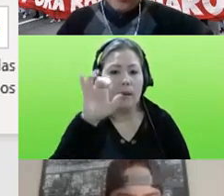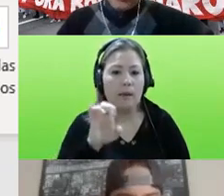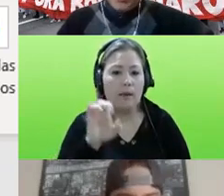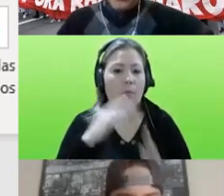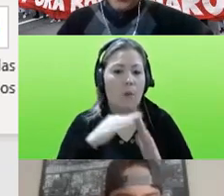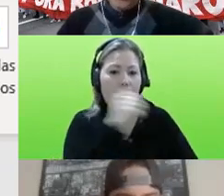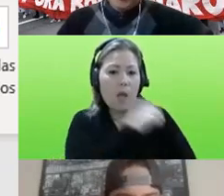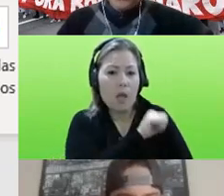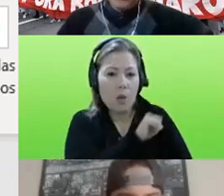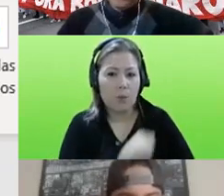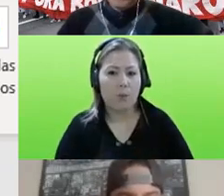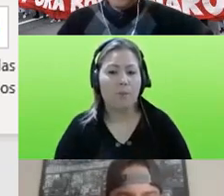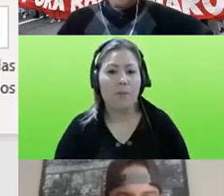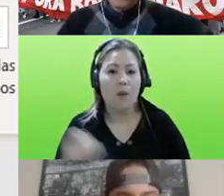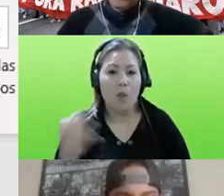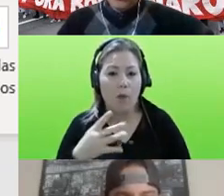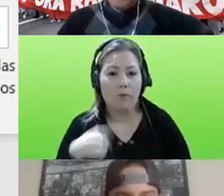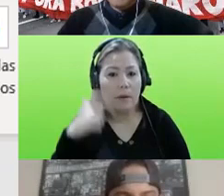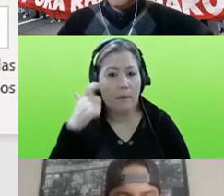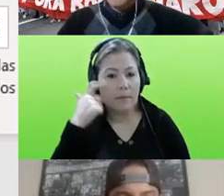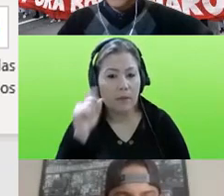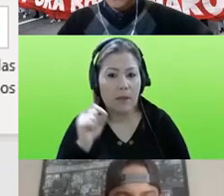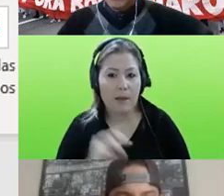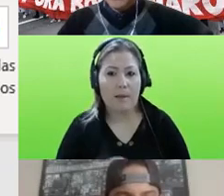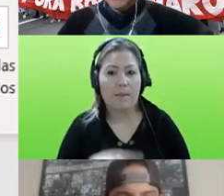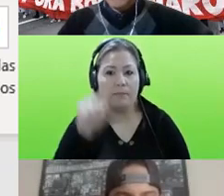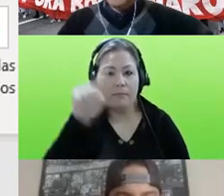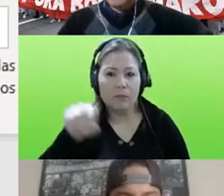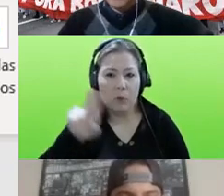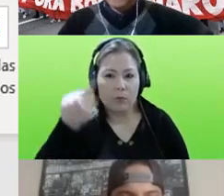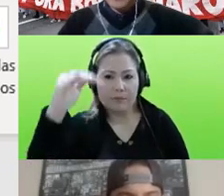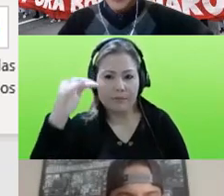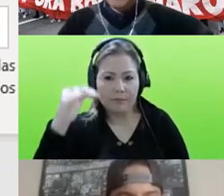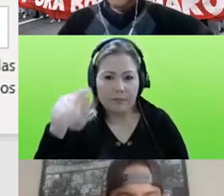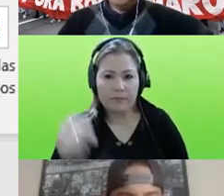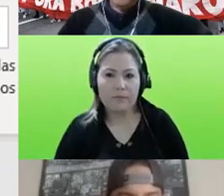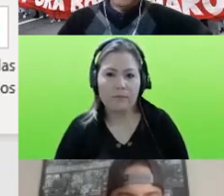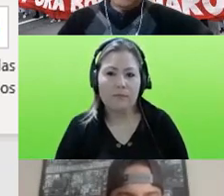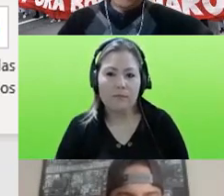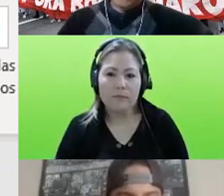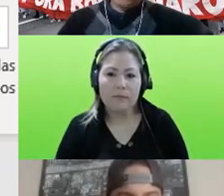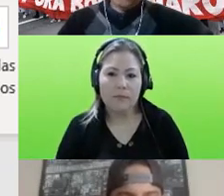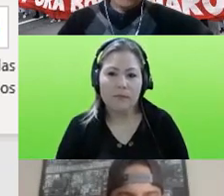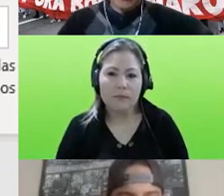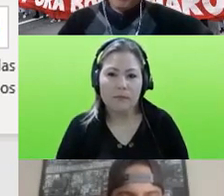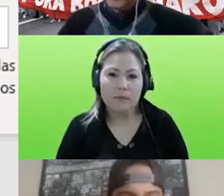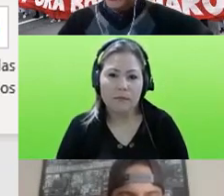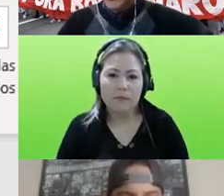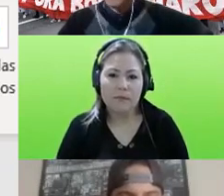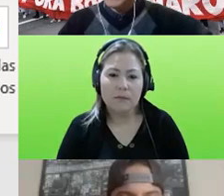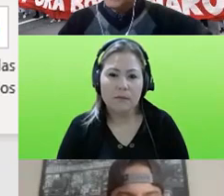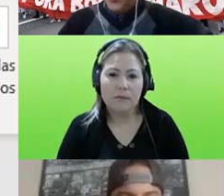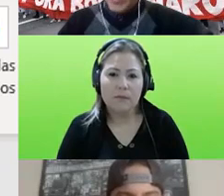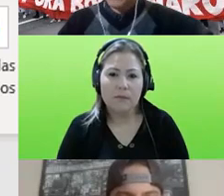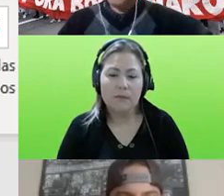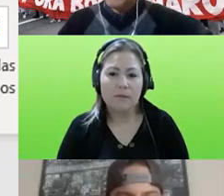A nova geração, nós pensamos sobretudo Marcos Nobre, Alessandro Pinzani, Marcelo Neves e Gessé Souza. A meu ver,